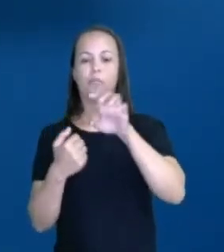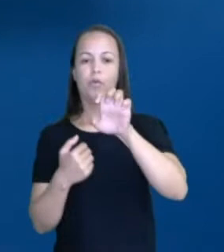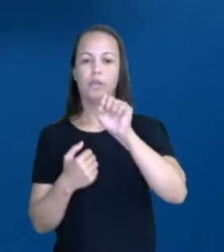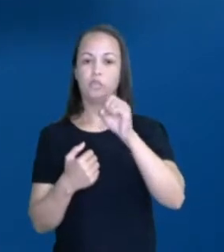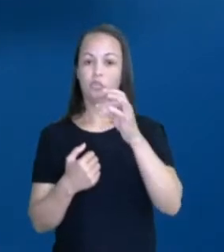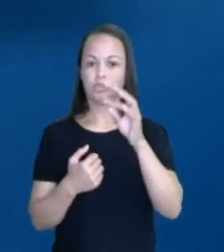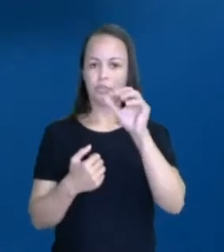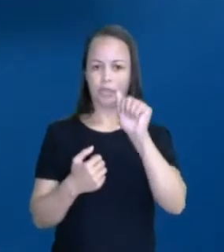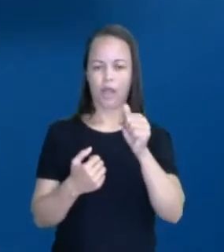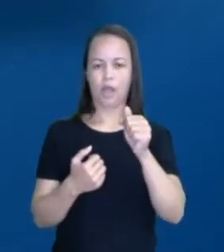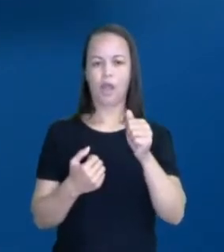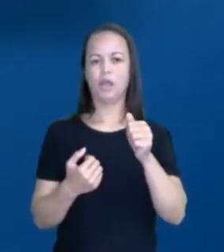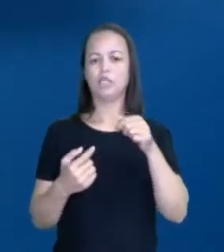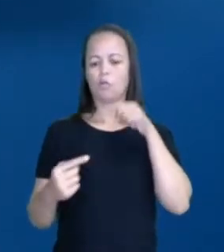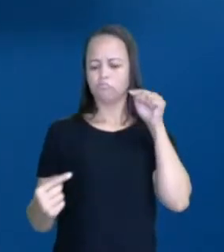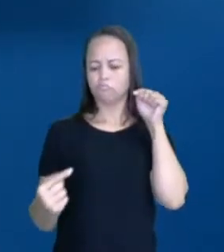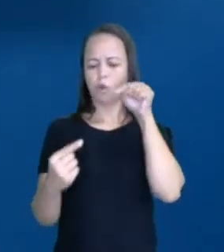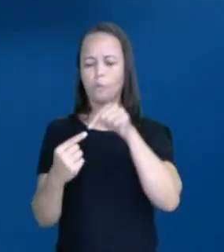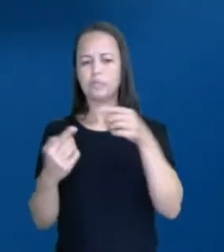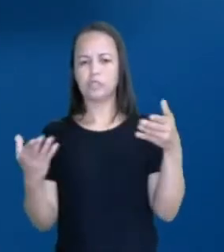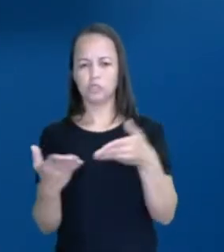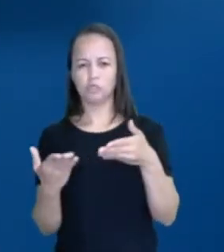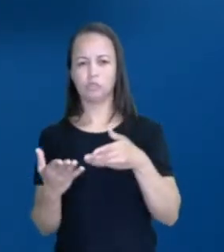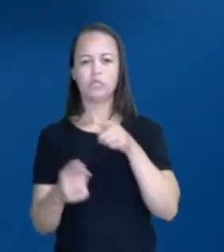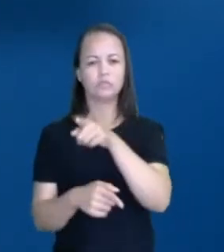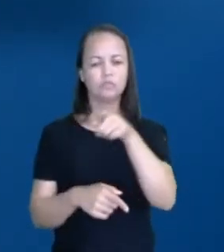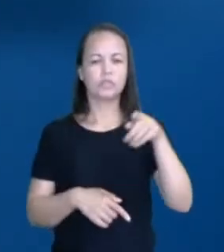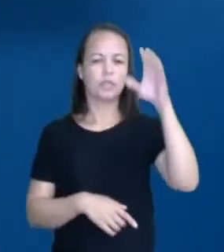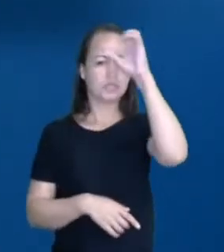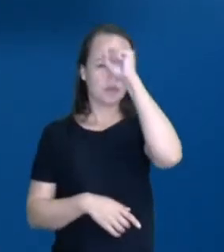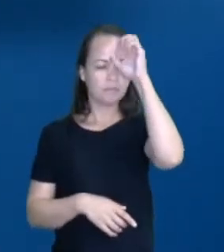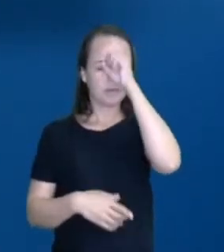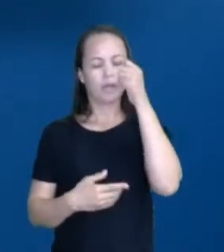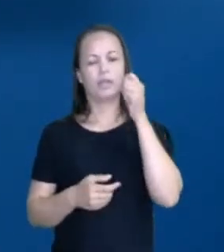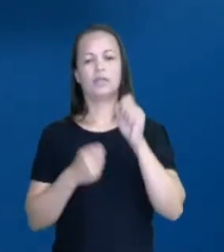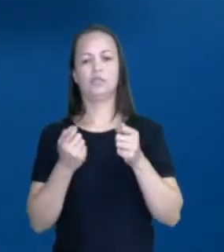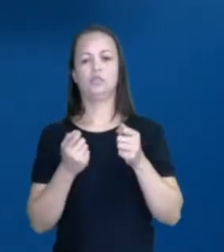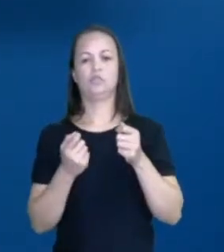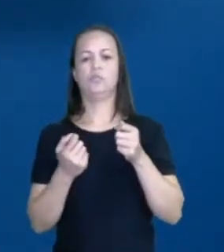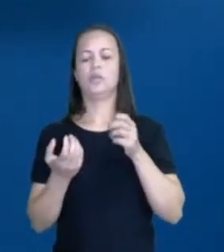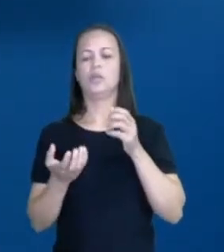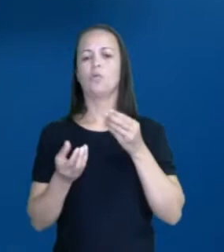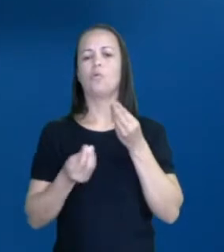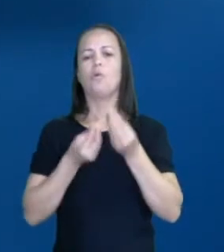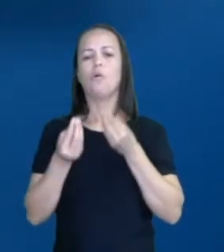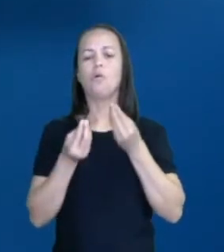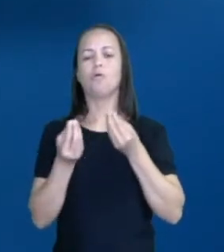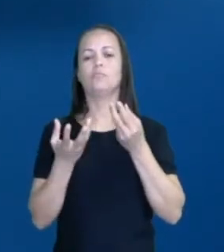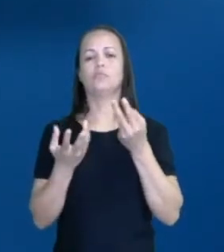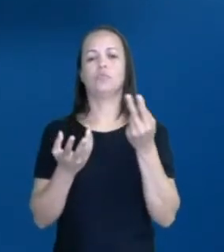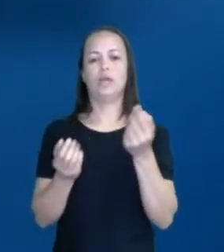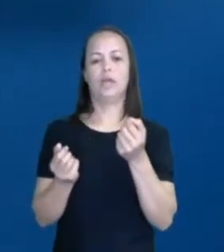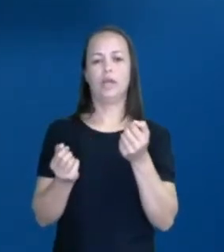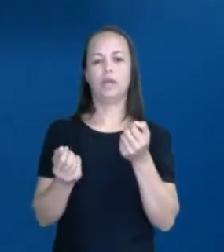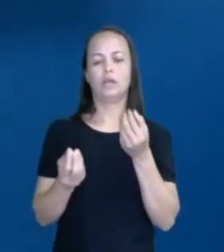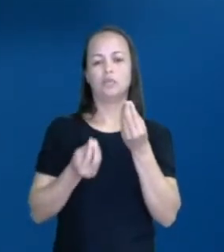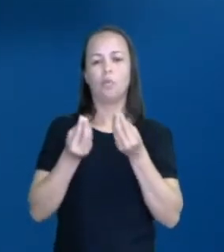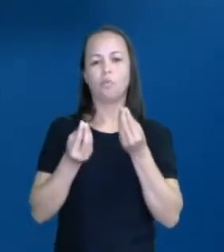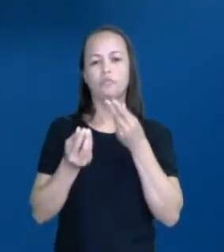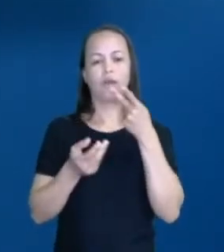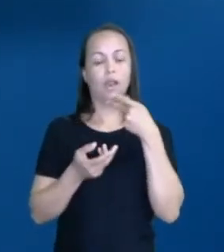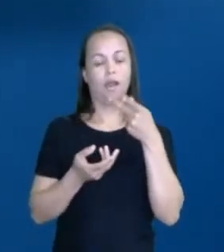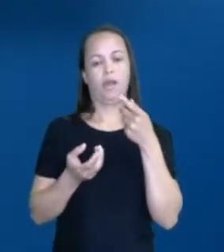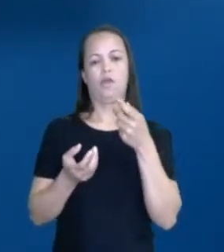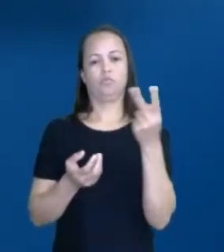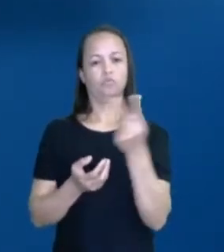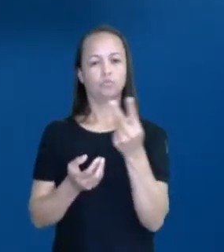verbos ser e estar em língua espanhola, aprender um pouco sobre a conjugação verbal desses dois verbos e, como